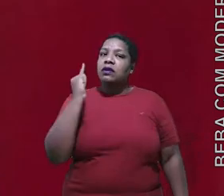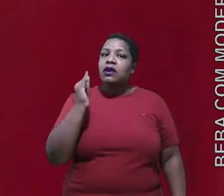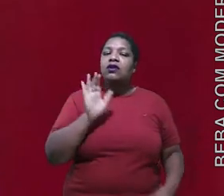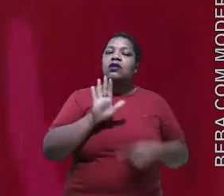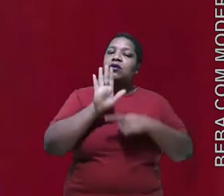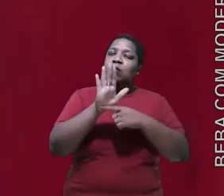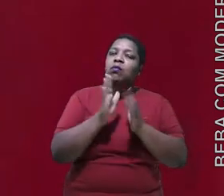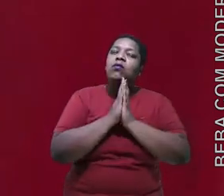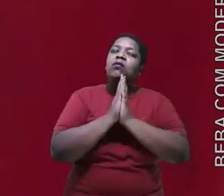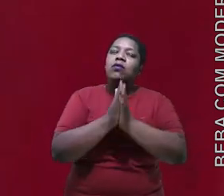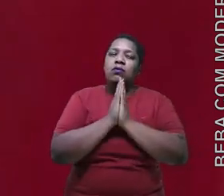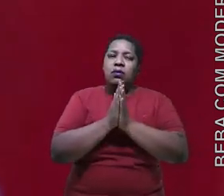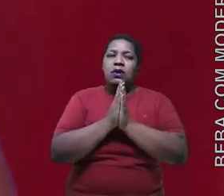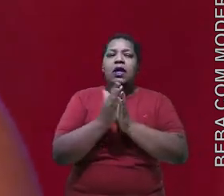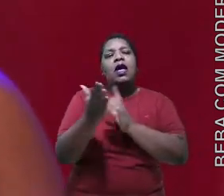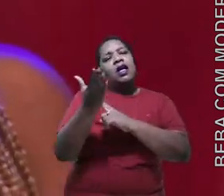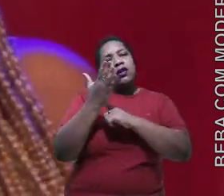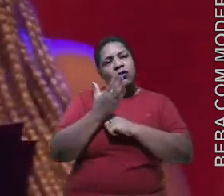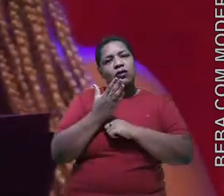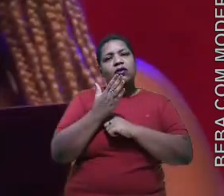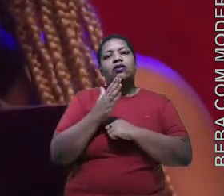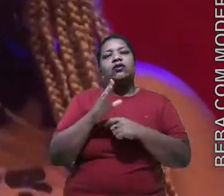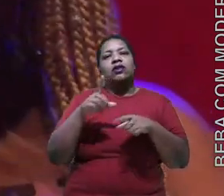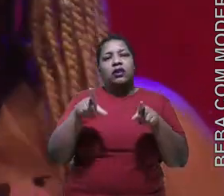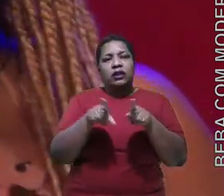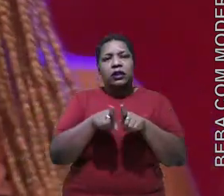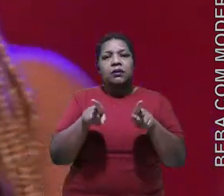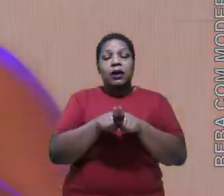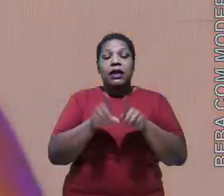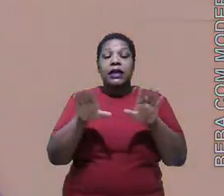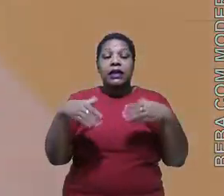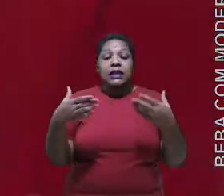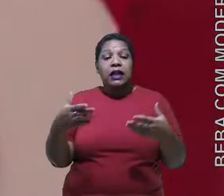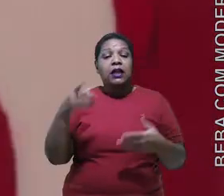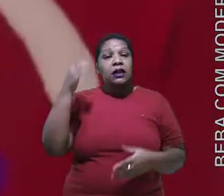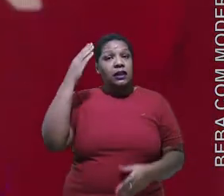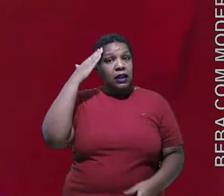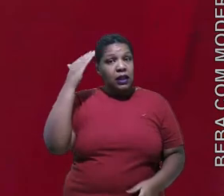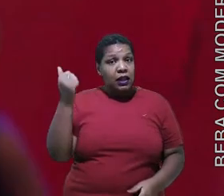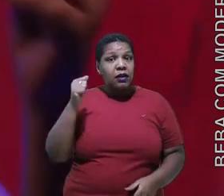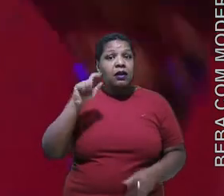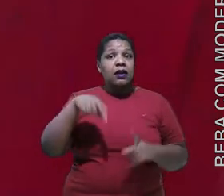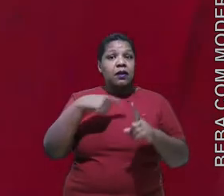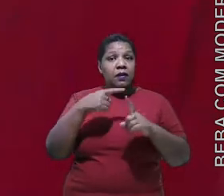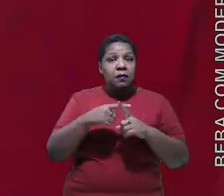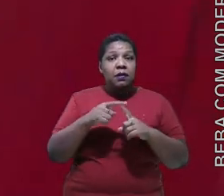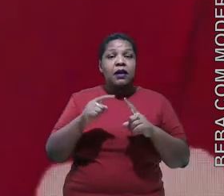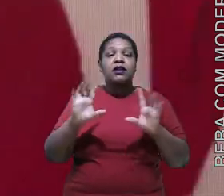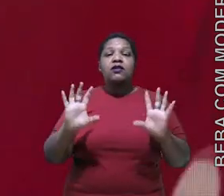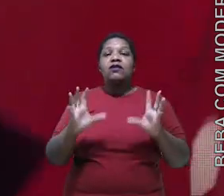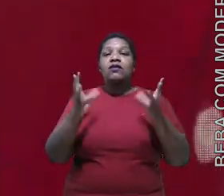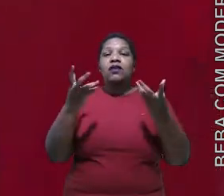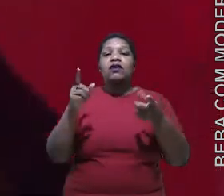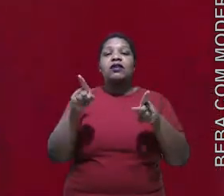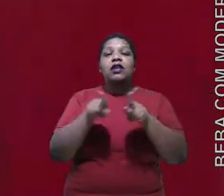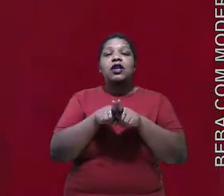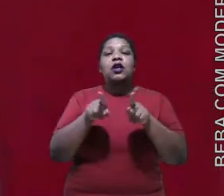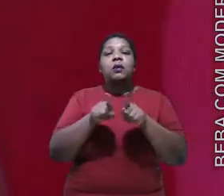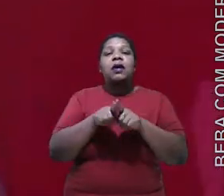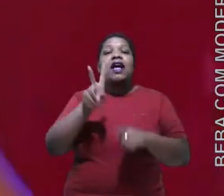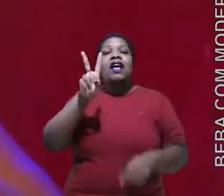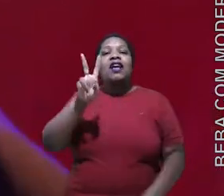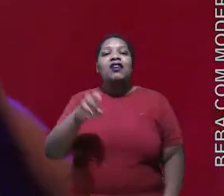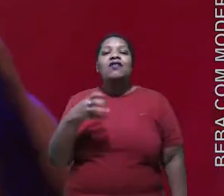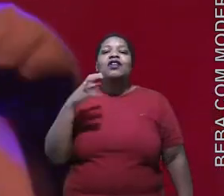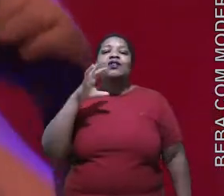contribuir por favor ajude agente contribua E além disso você vai poder saber mais sobre o festival a vez do Amor essa edição do